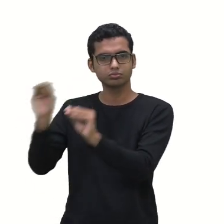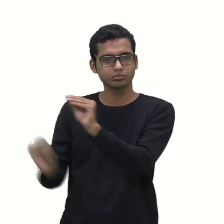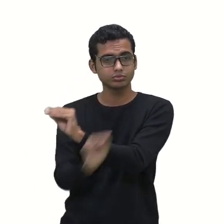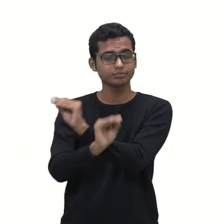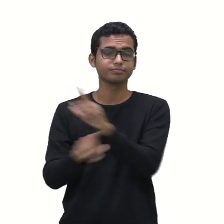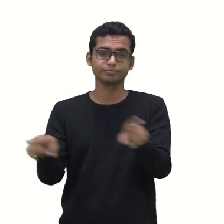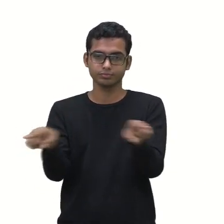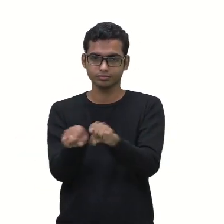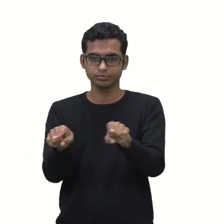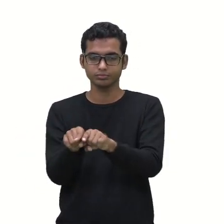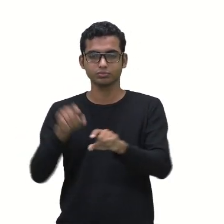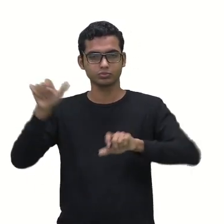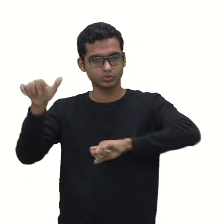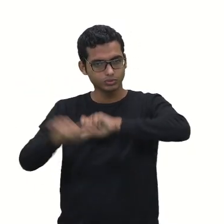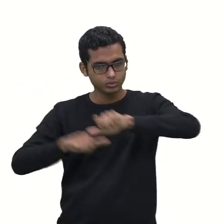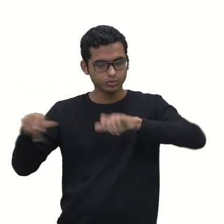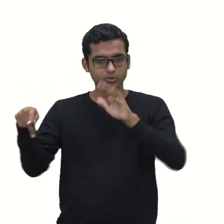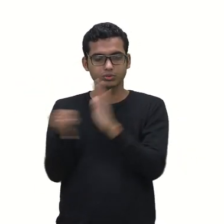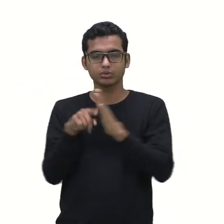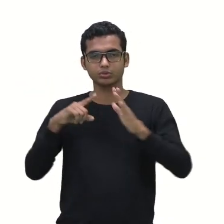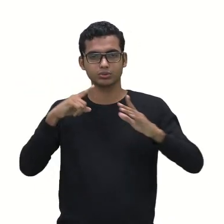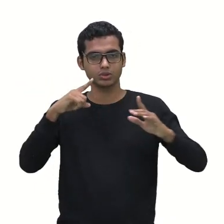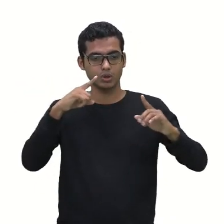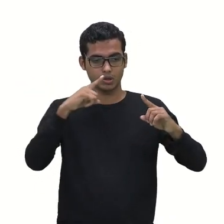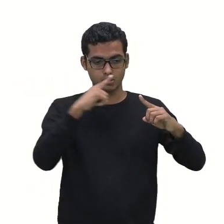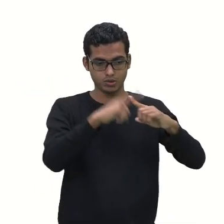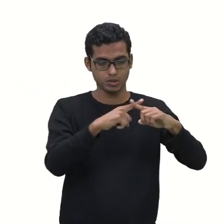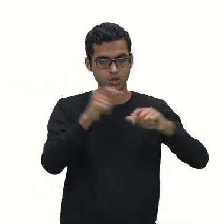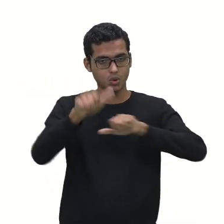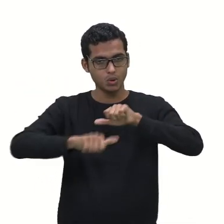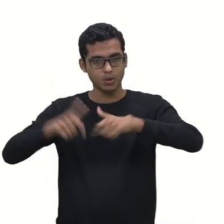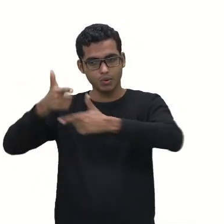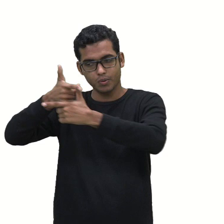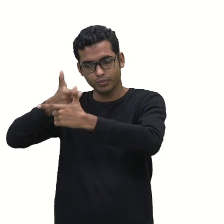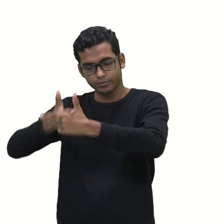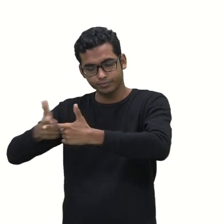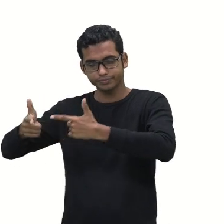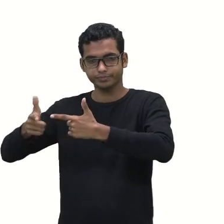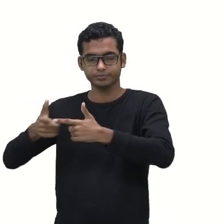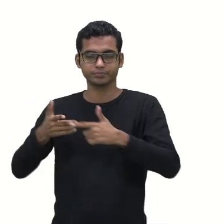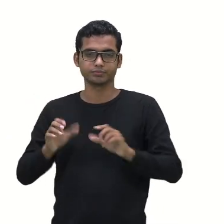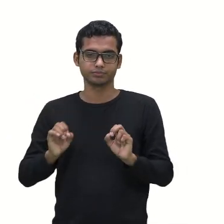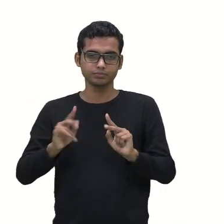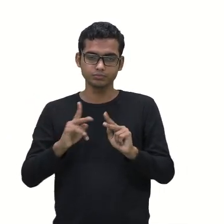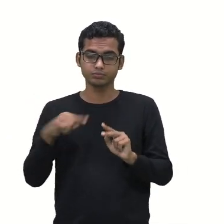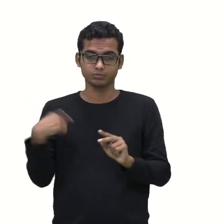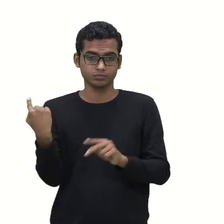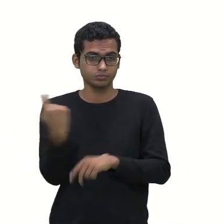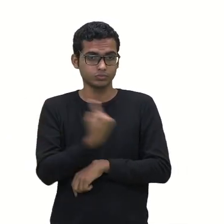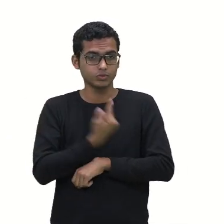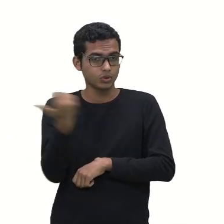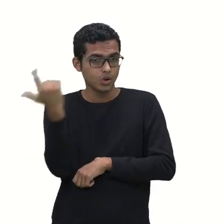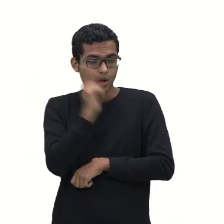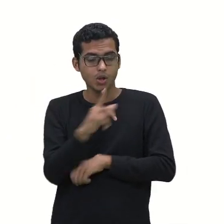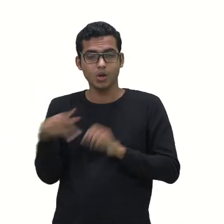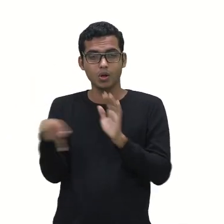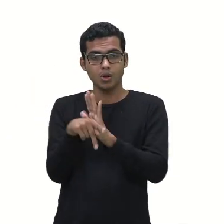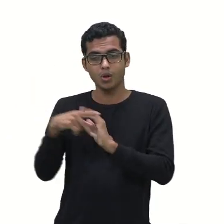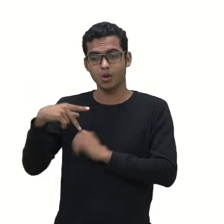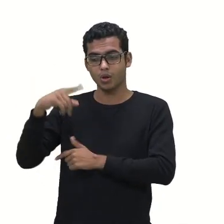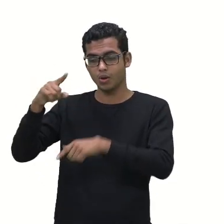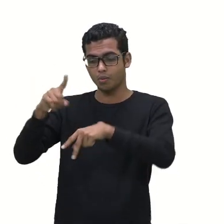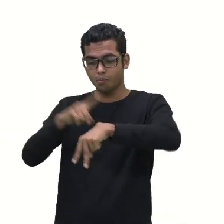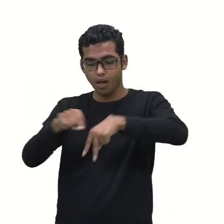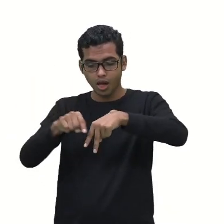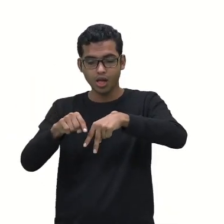vai mudar sua operação de multiplicação para divisão, ou seja, a gente vai poder então dividir esse π com esse